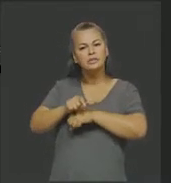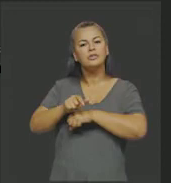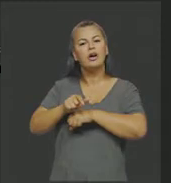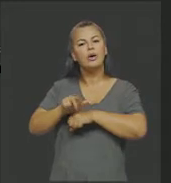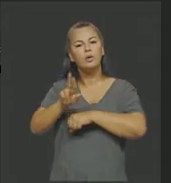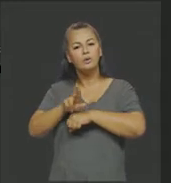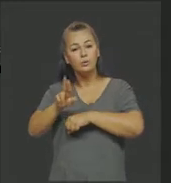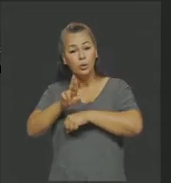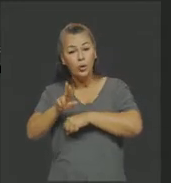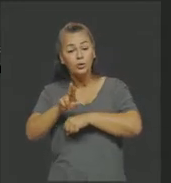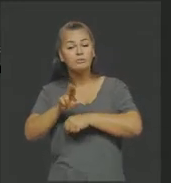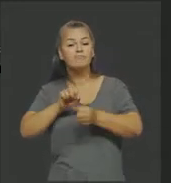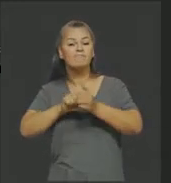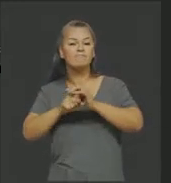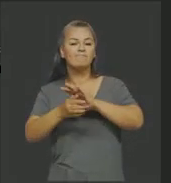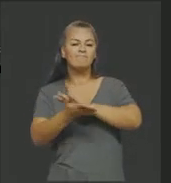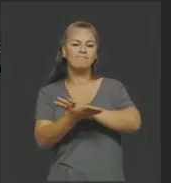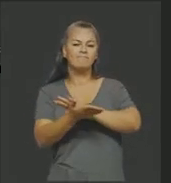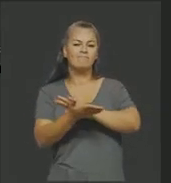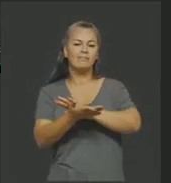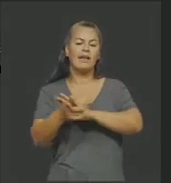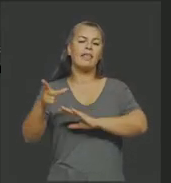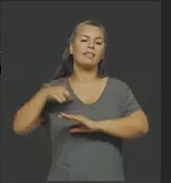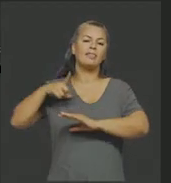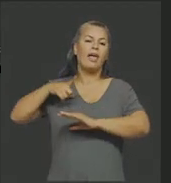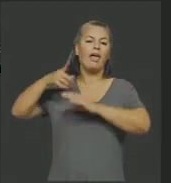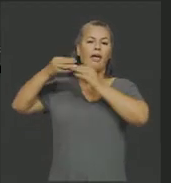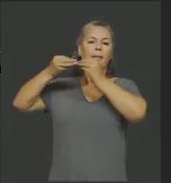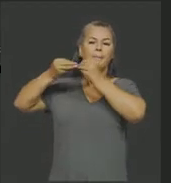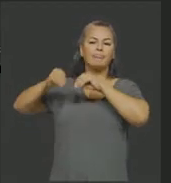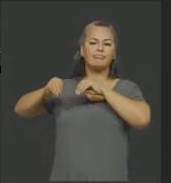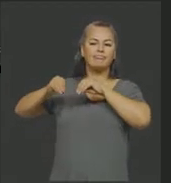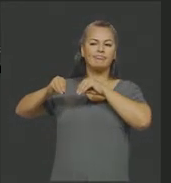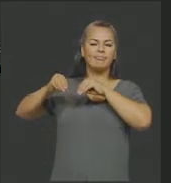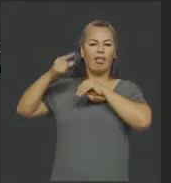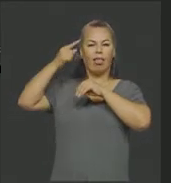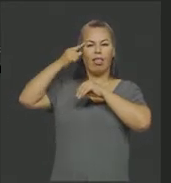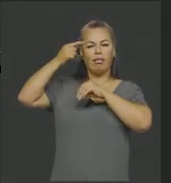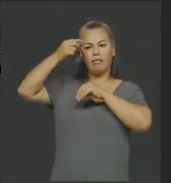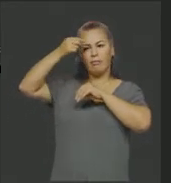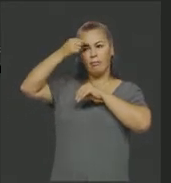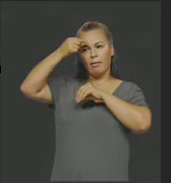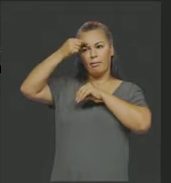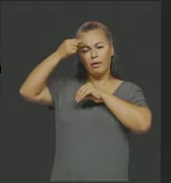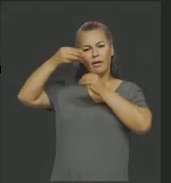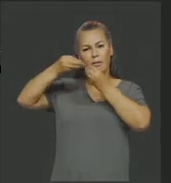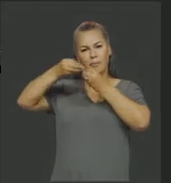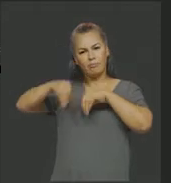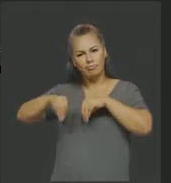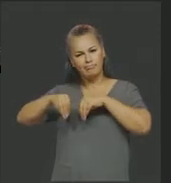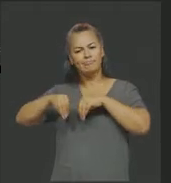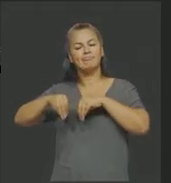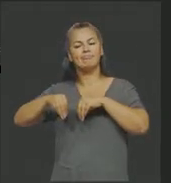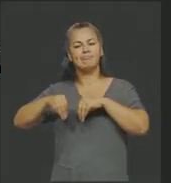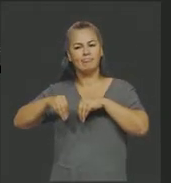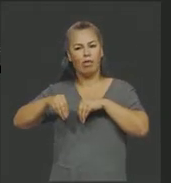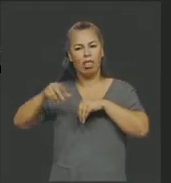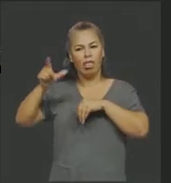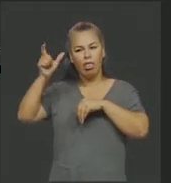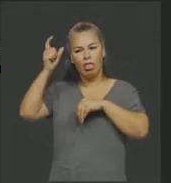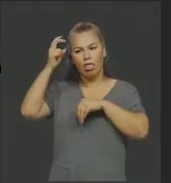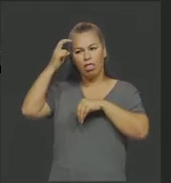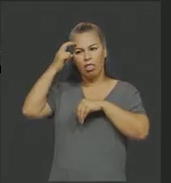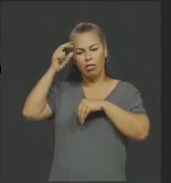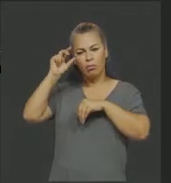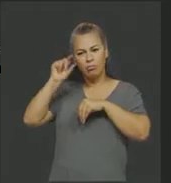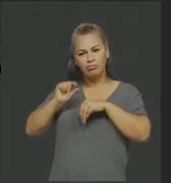aí, né, na memória, né, pode ter agressividade. Consequências de forma excessiva pode gerar